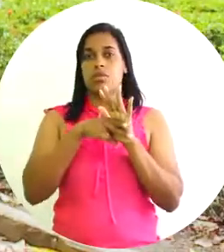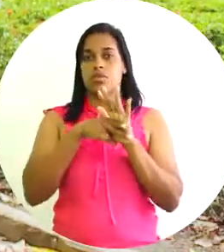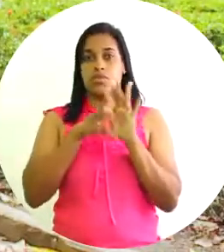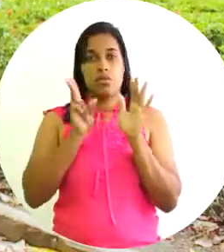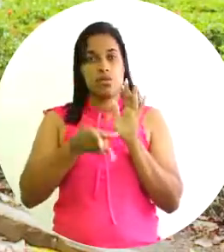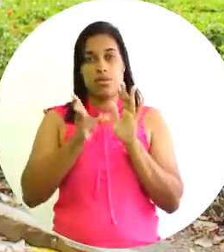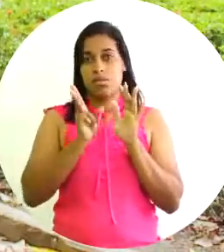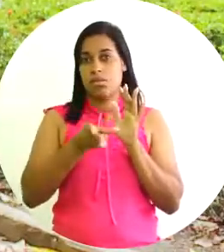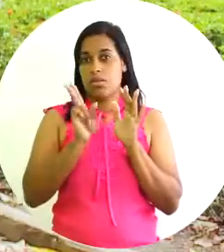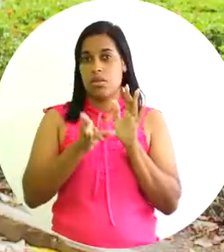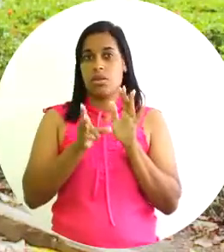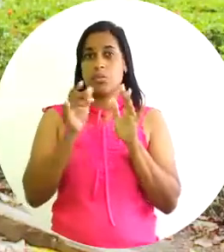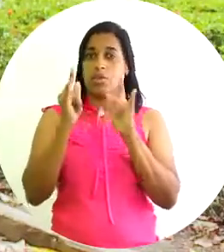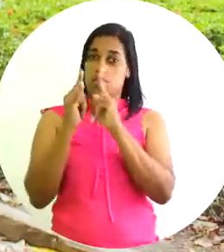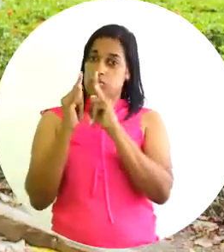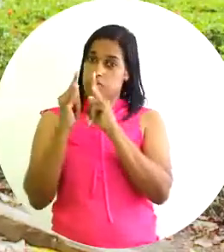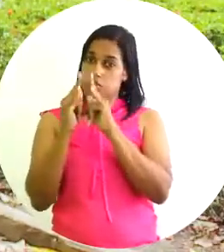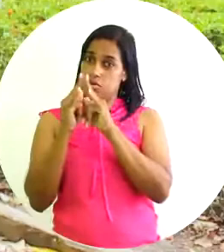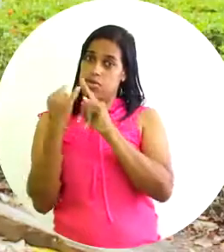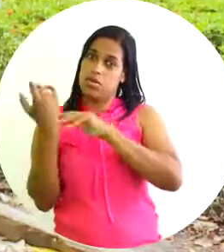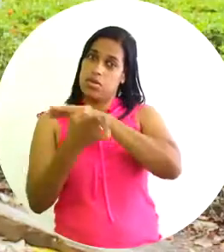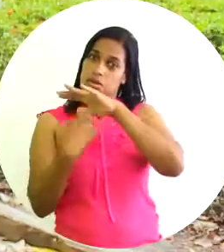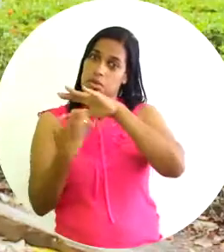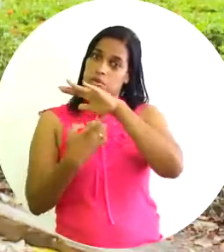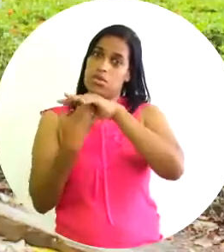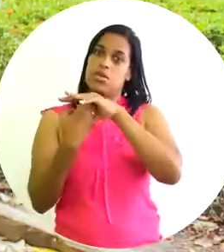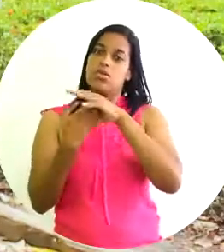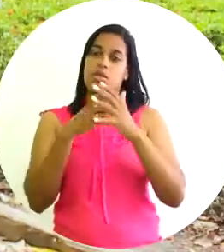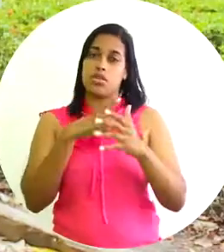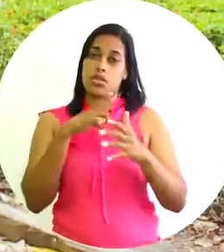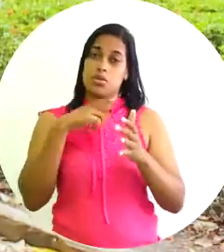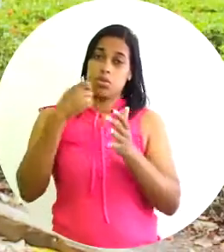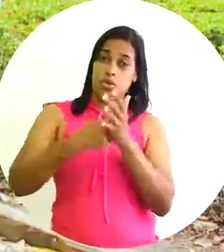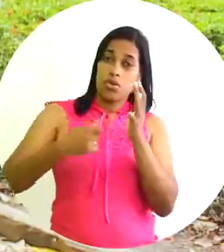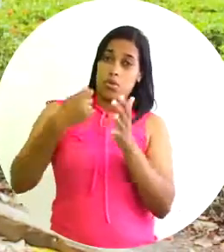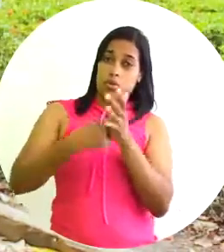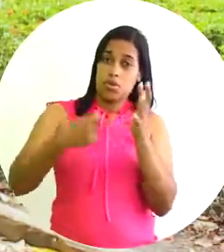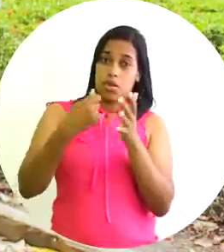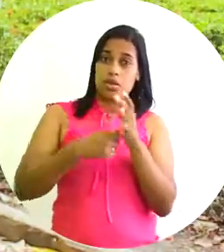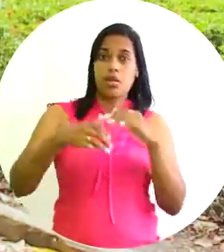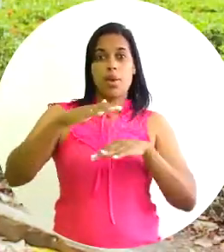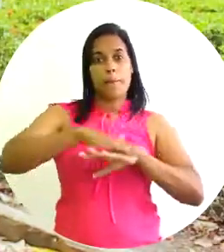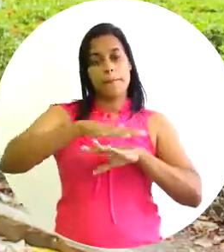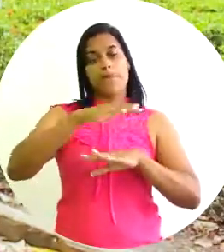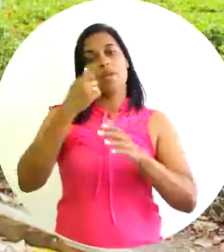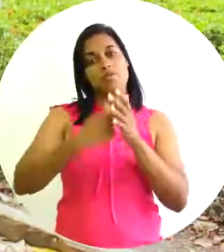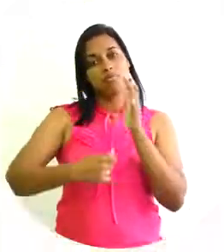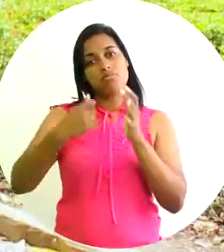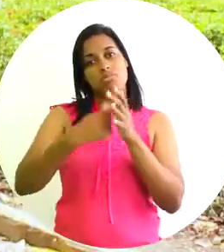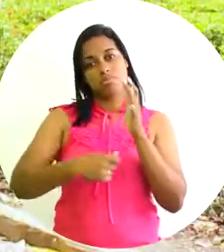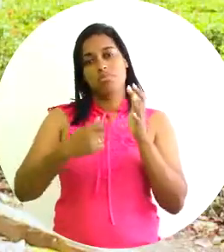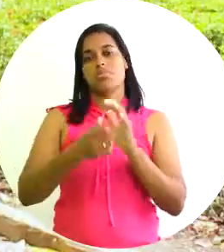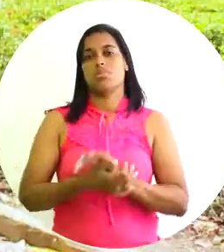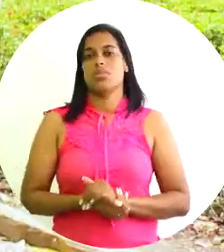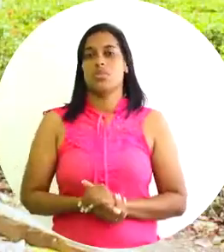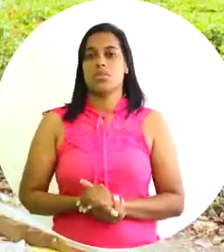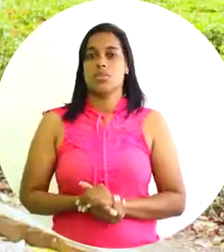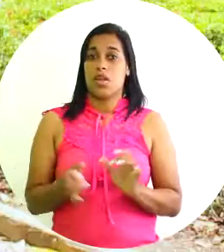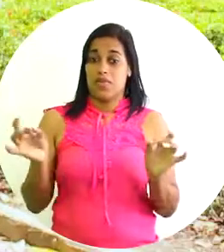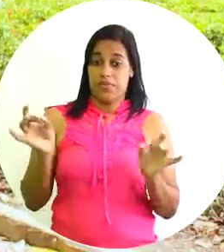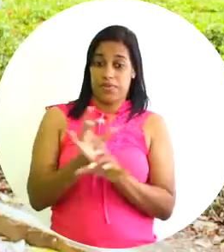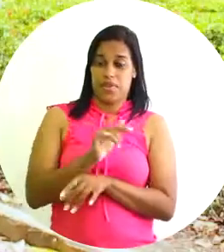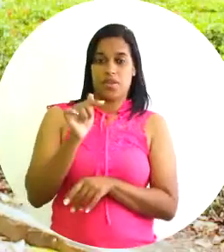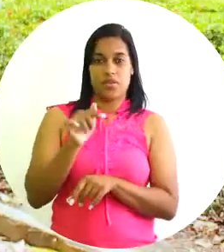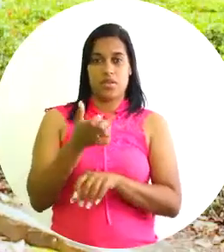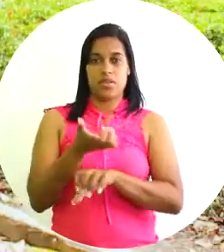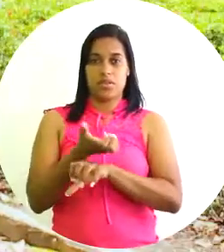nós temos o nível institucional ou empresarial, nós temos uma obrigatoriedade maior de cumprir as normas. Enfim, chegamos ao